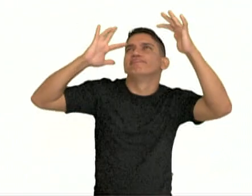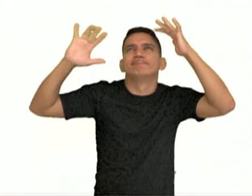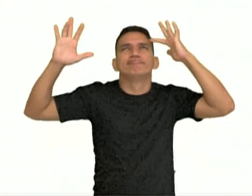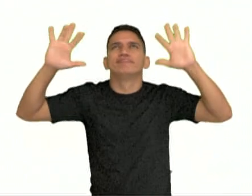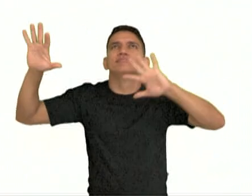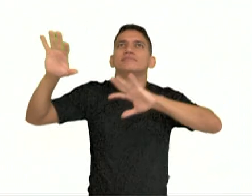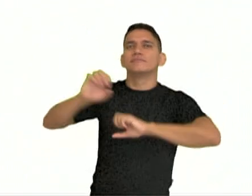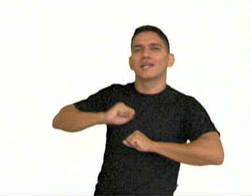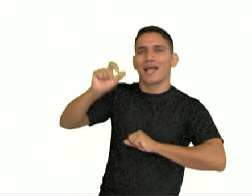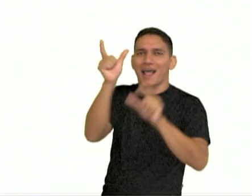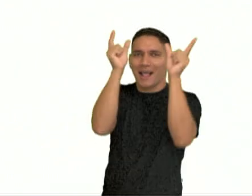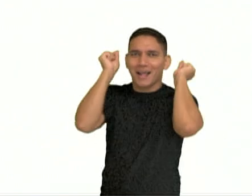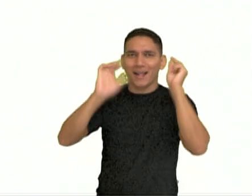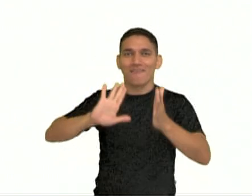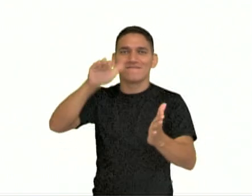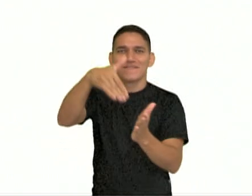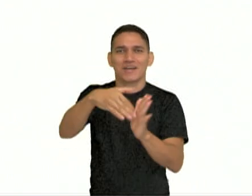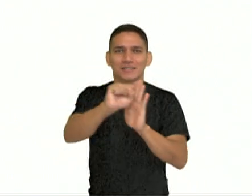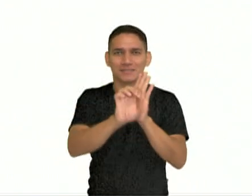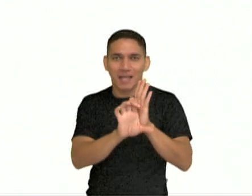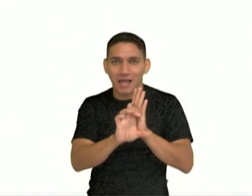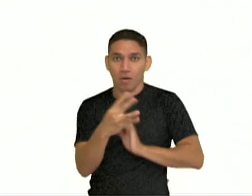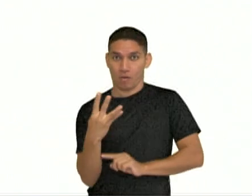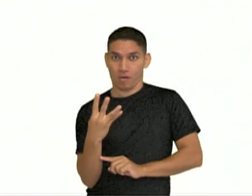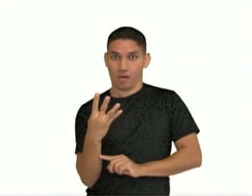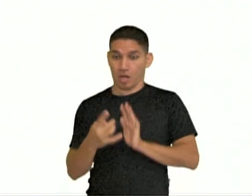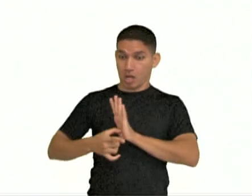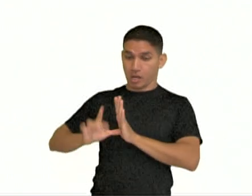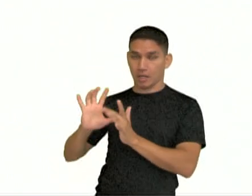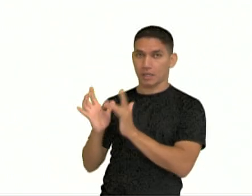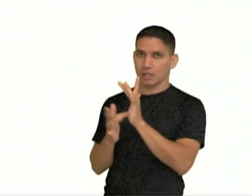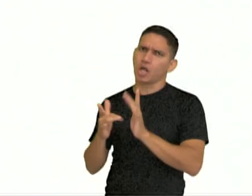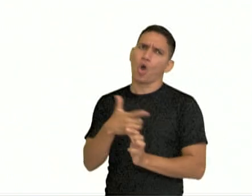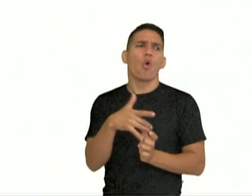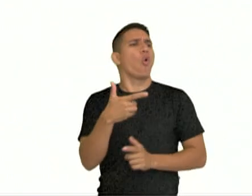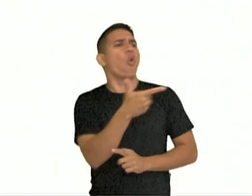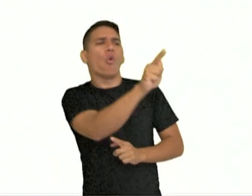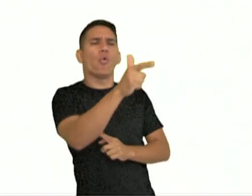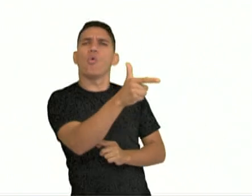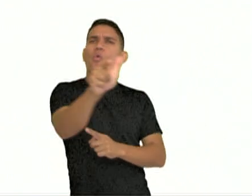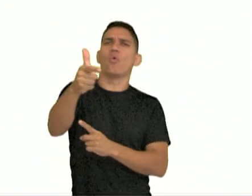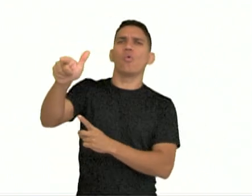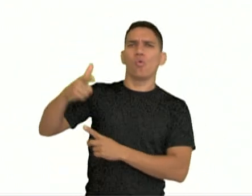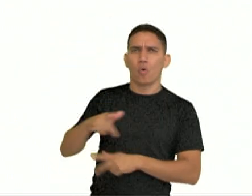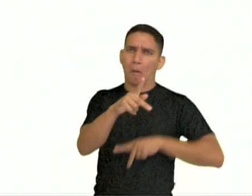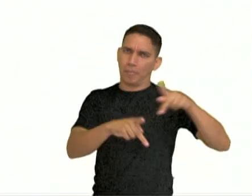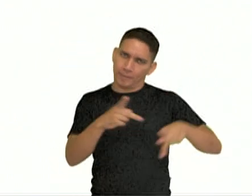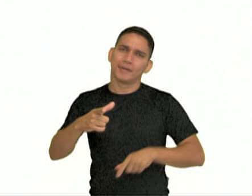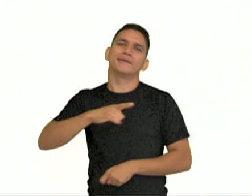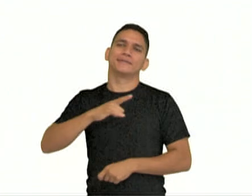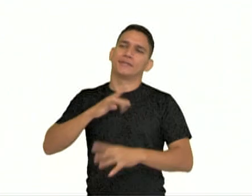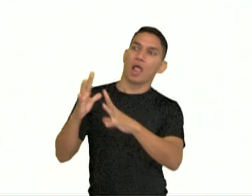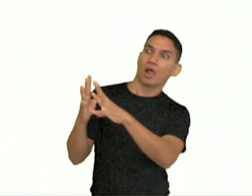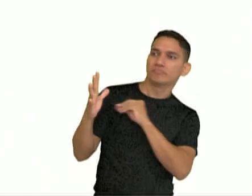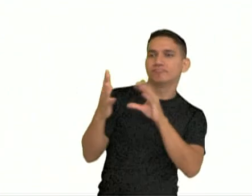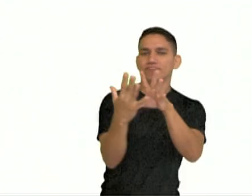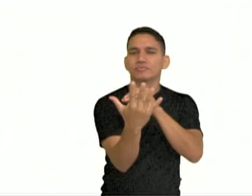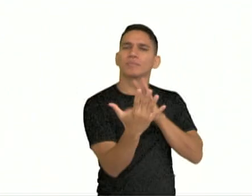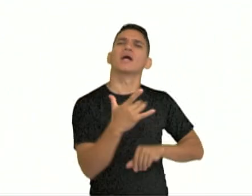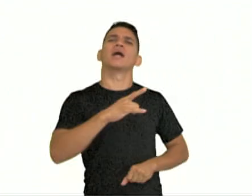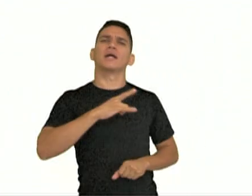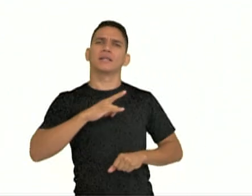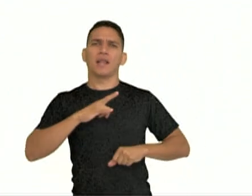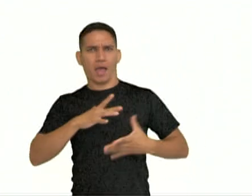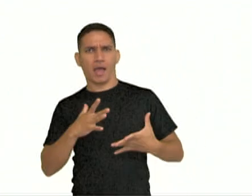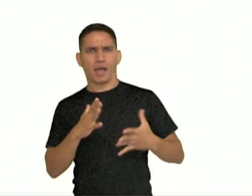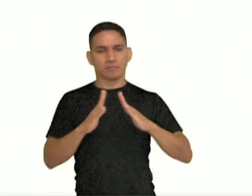partir do final do século IV a.C. Você vai ver outros povos que, inspirados pelos gregos, vão construir templos e monumentos